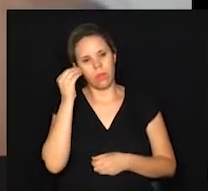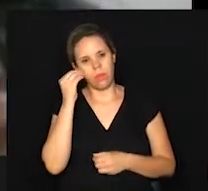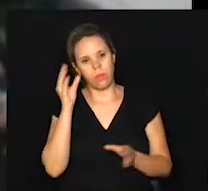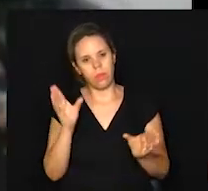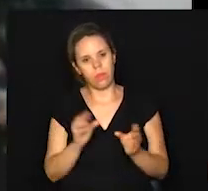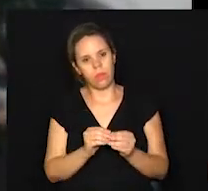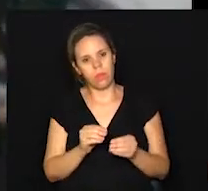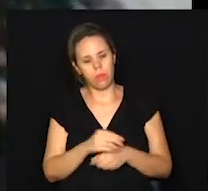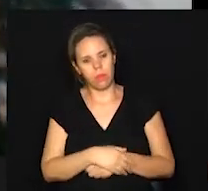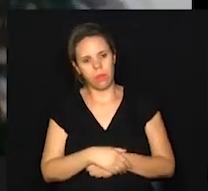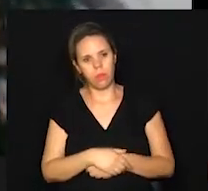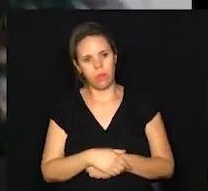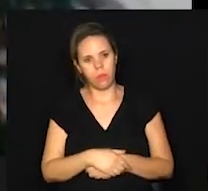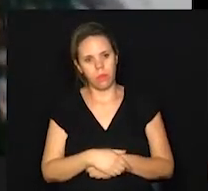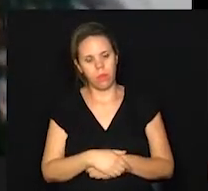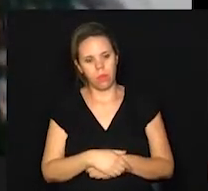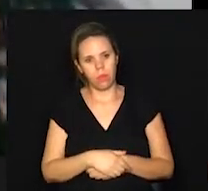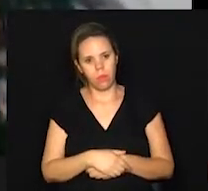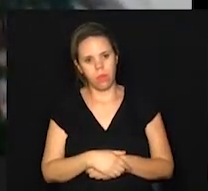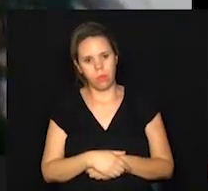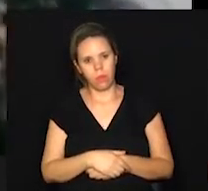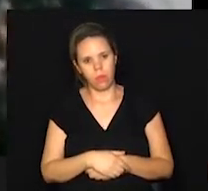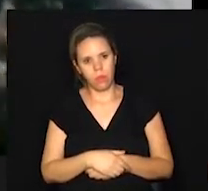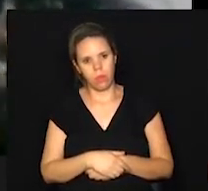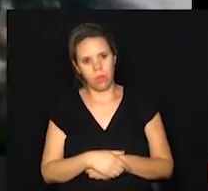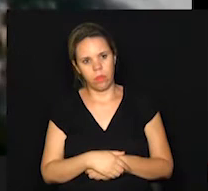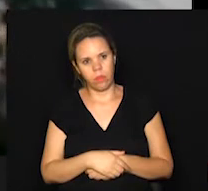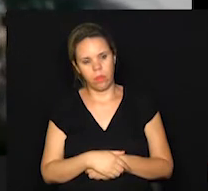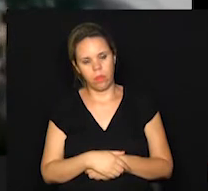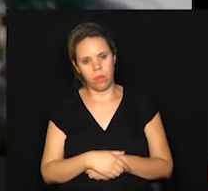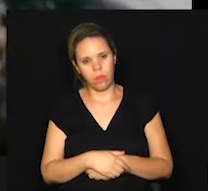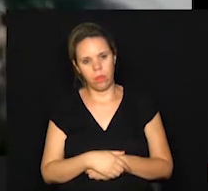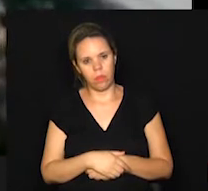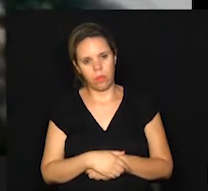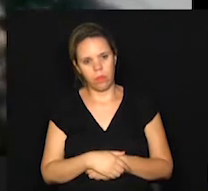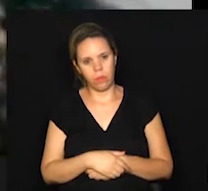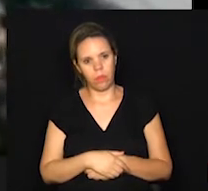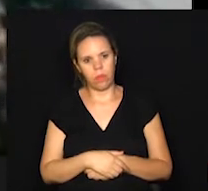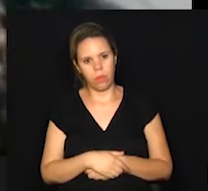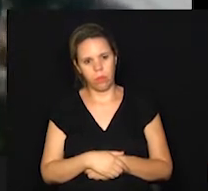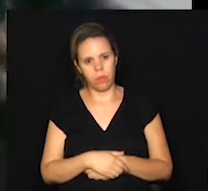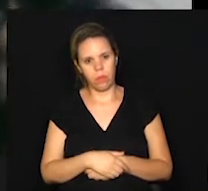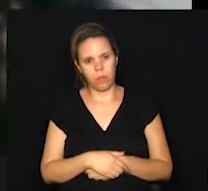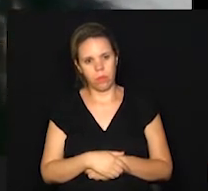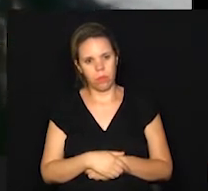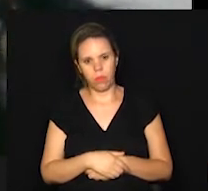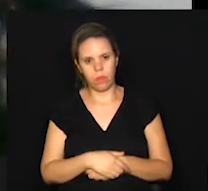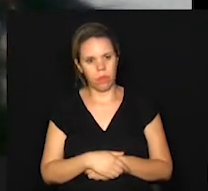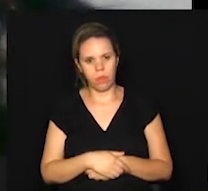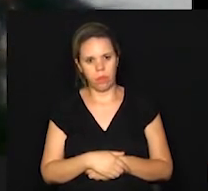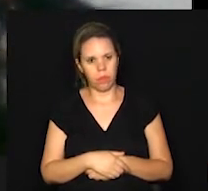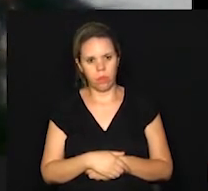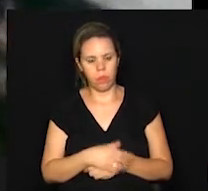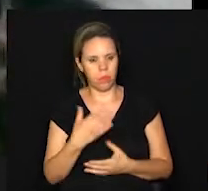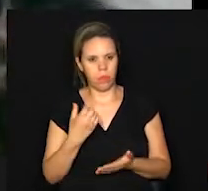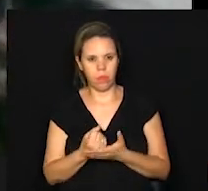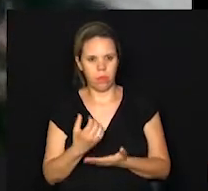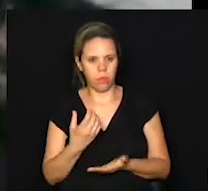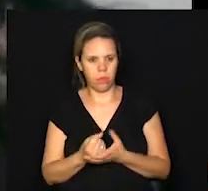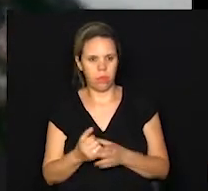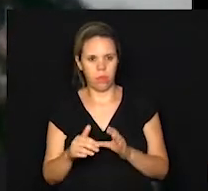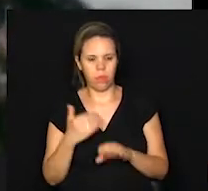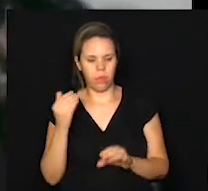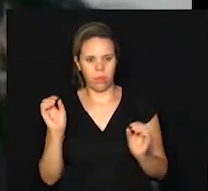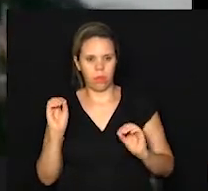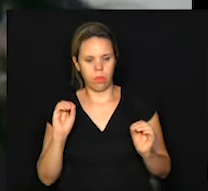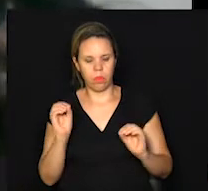mas é porque, assim, eu estou tomando, eu eu não estou recebendo nada da Unip. Ele deixou muito